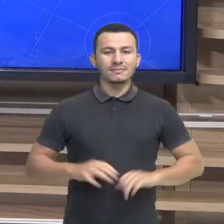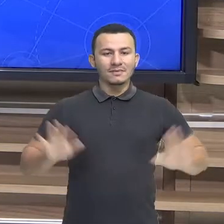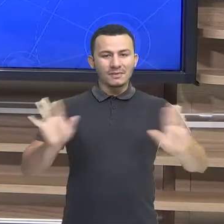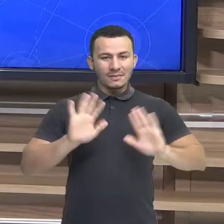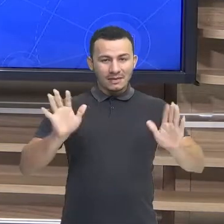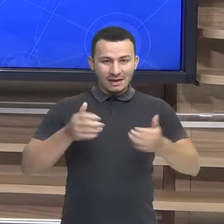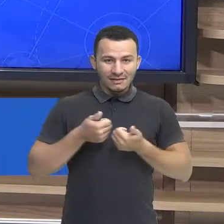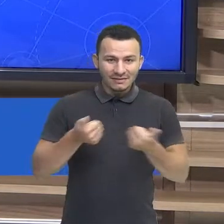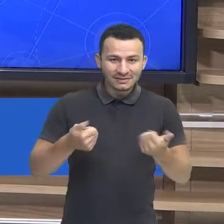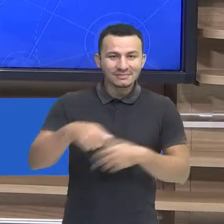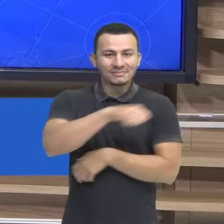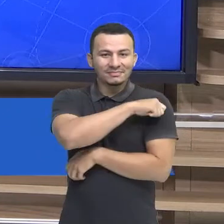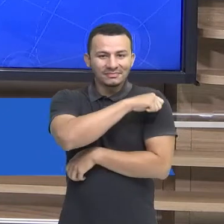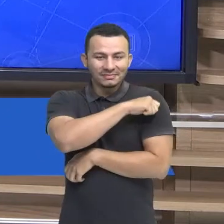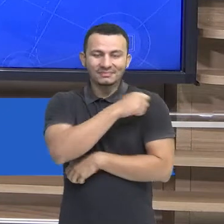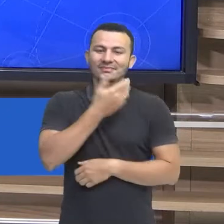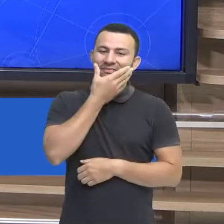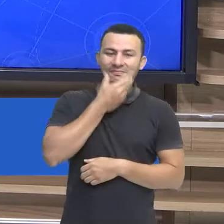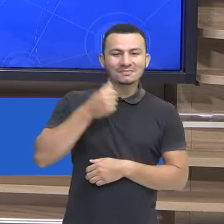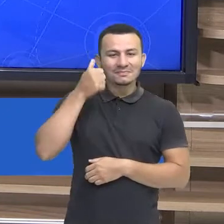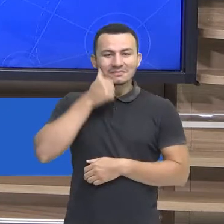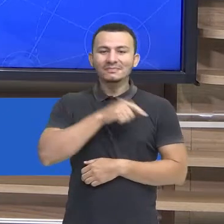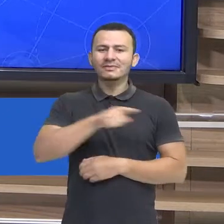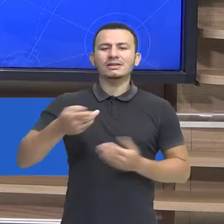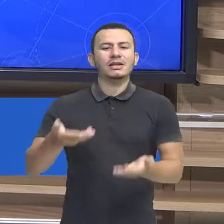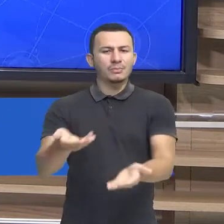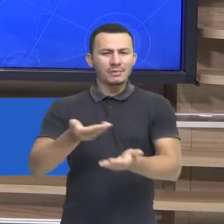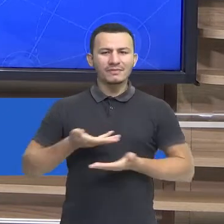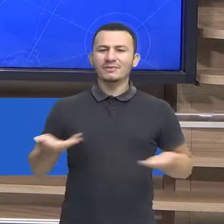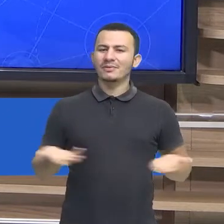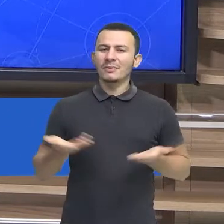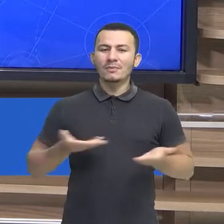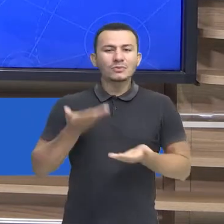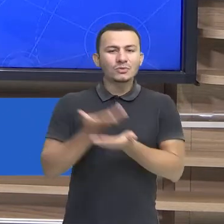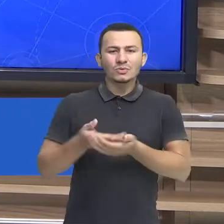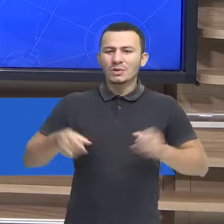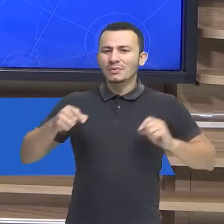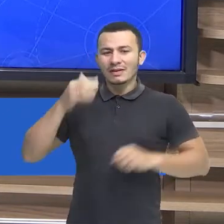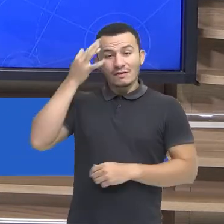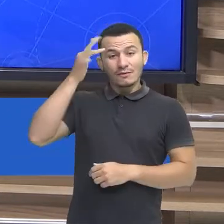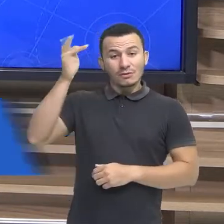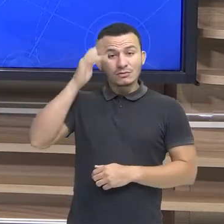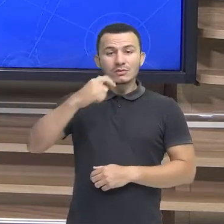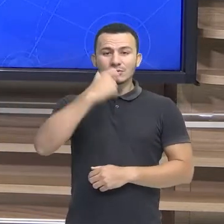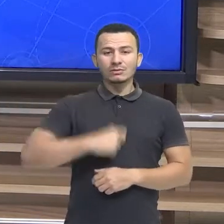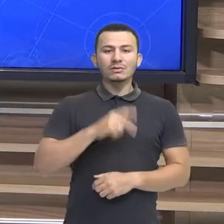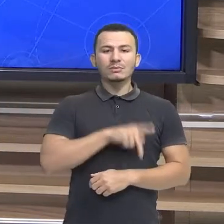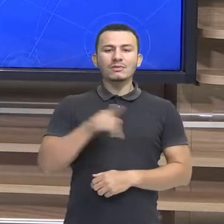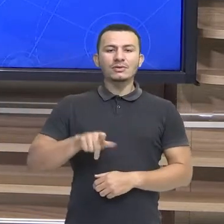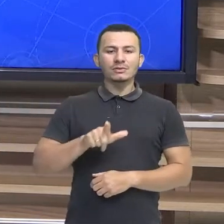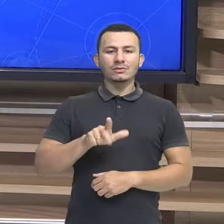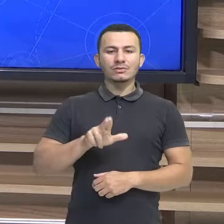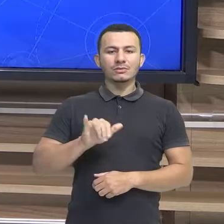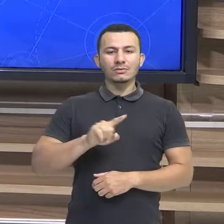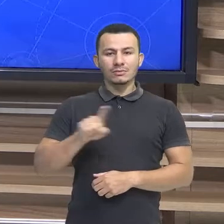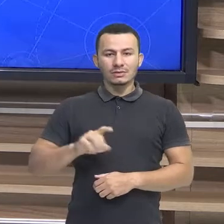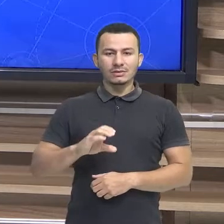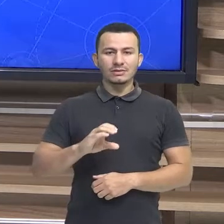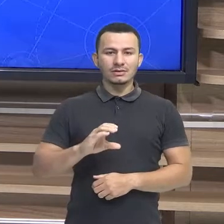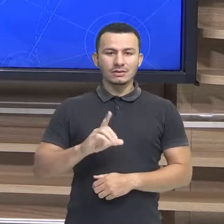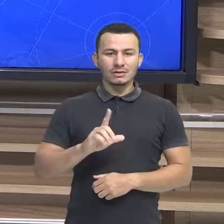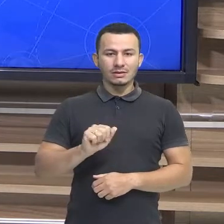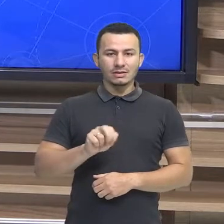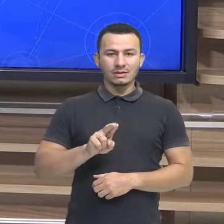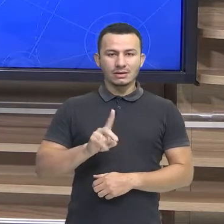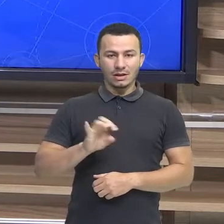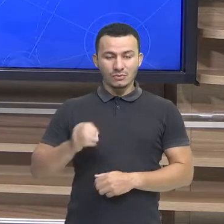Olá, queridos alunos, alunas, sejam bem-vindos à nossa aula de filosofia. Eu sou o professor Luiz Cláudio e nós vamos então aqui hoje